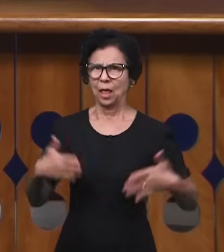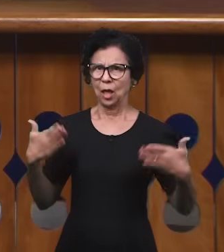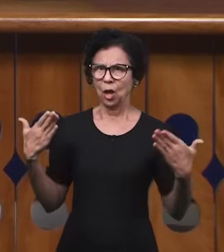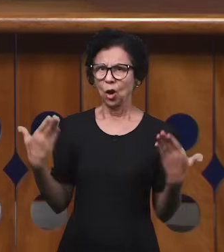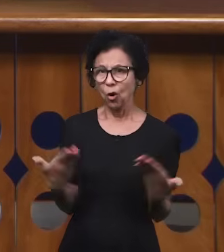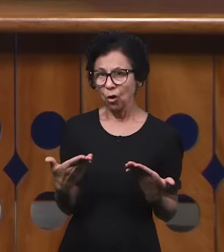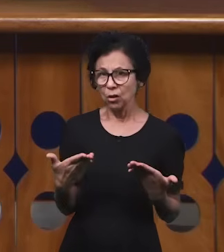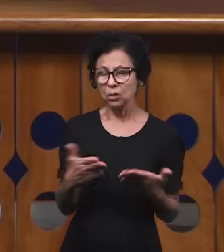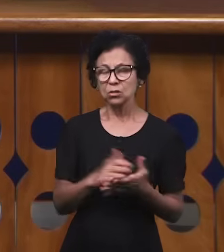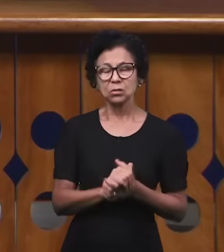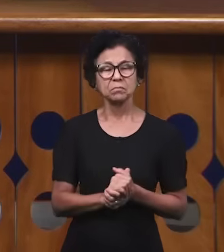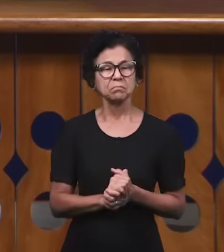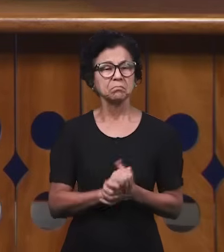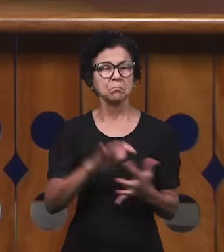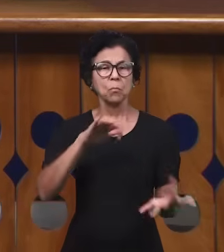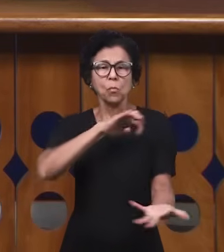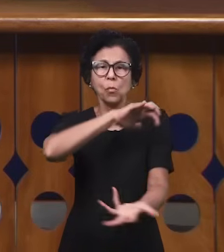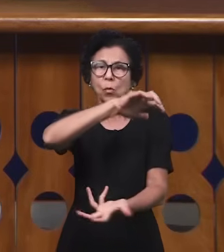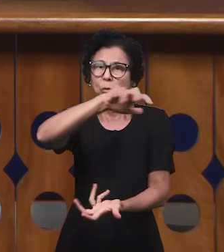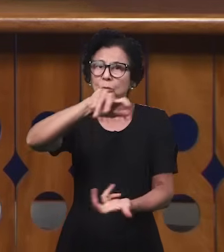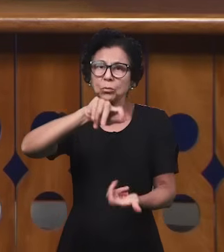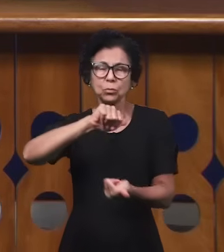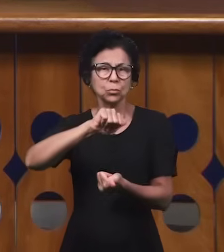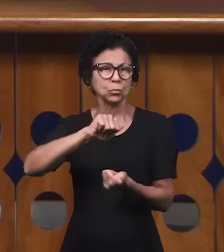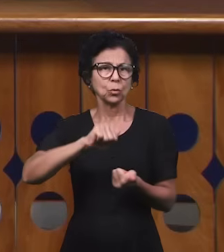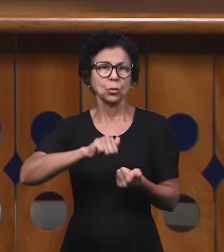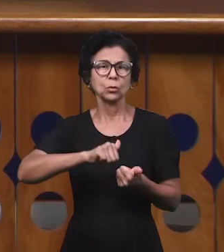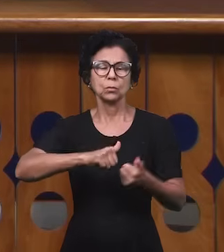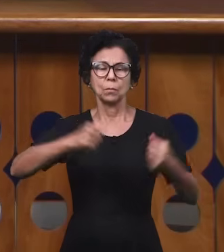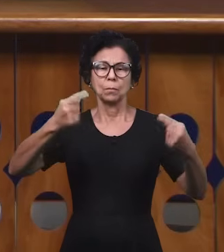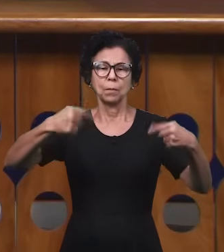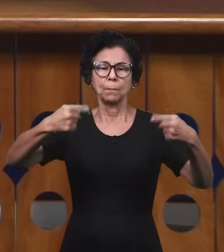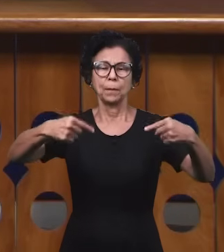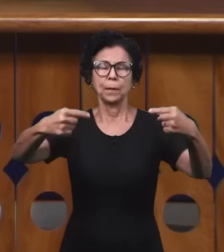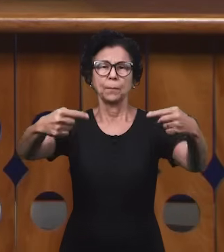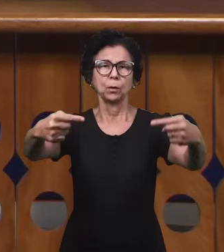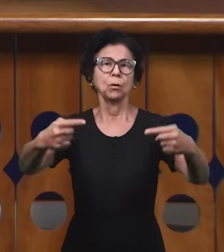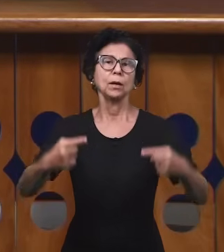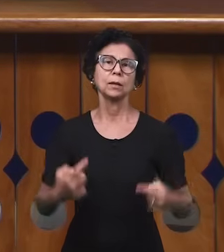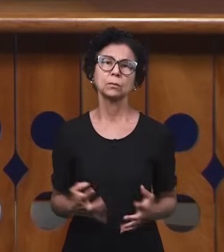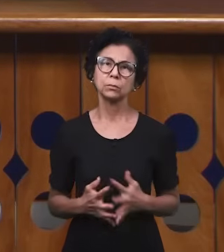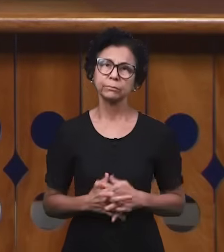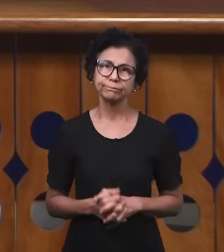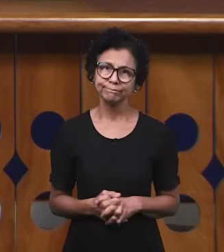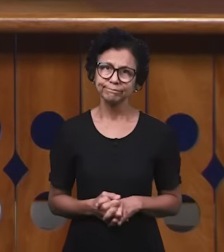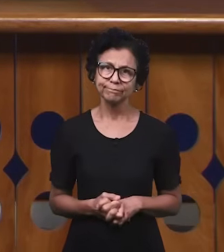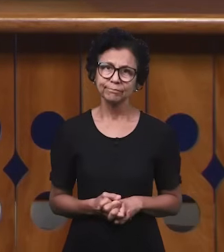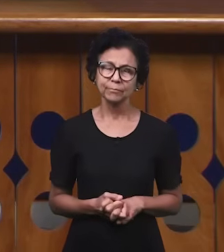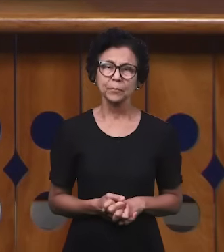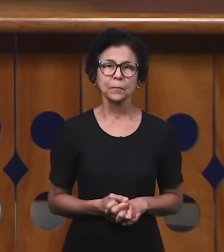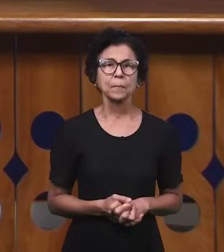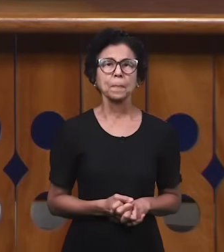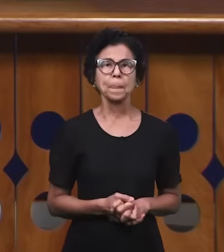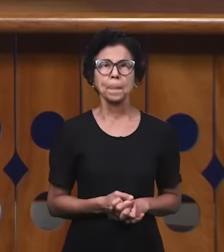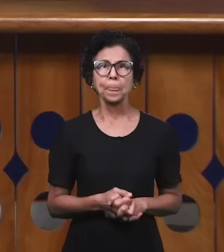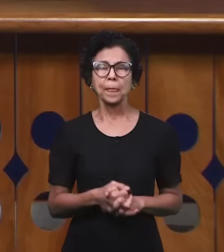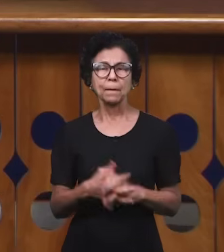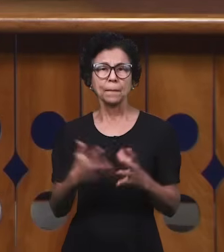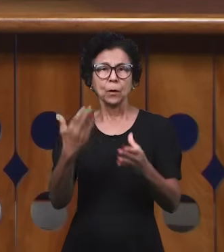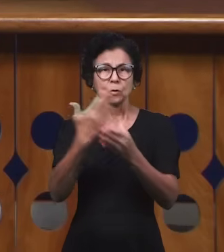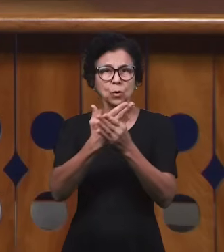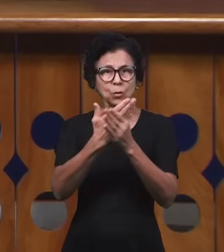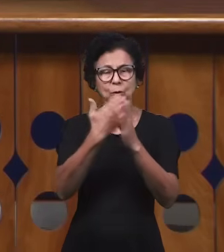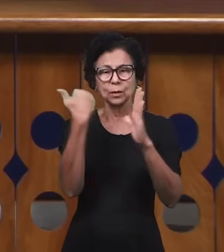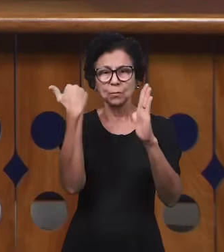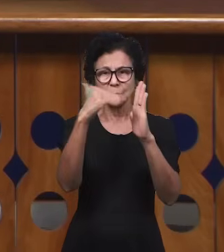na Europa, as pessoas estão concorrendo com você, não é verdade? O seu currículo chega, mas chega de